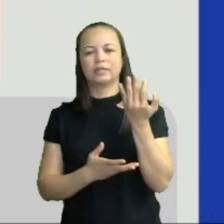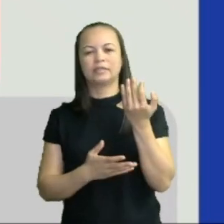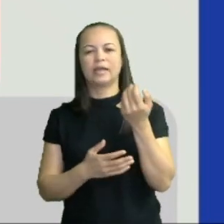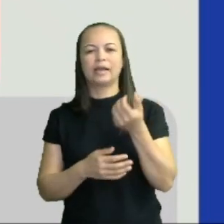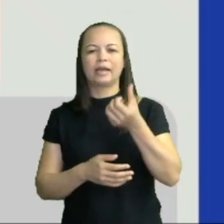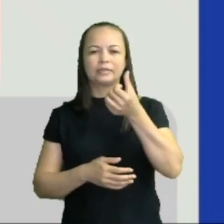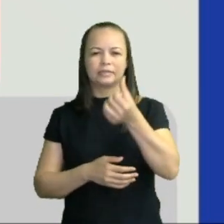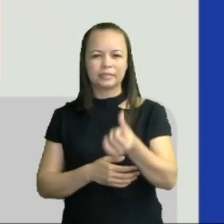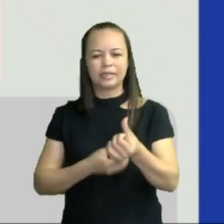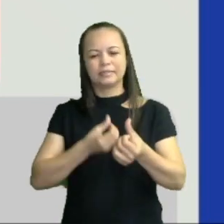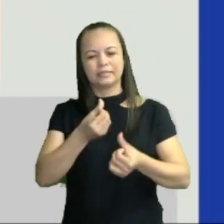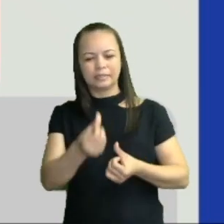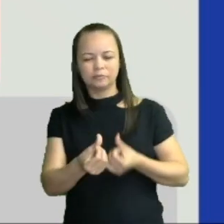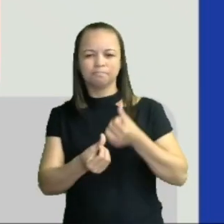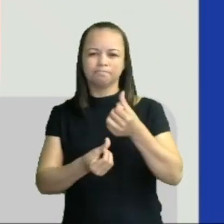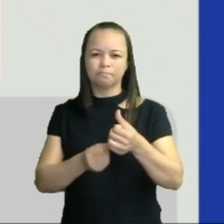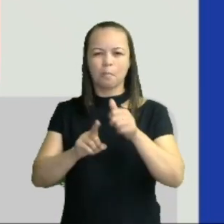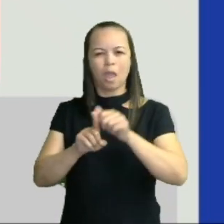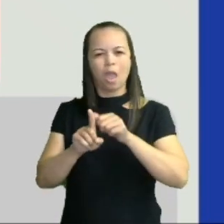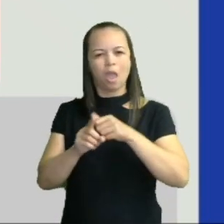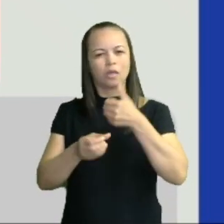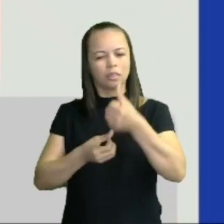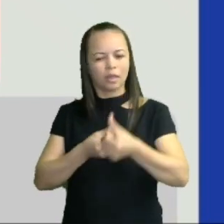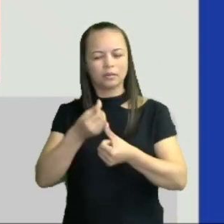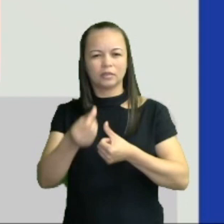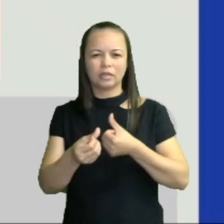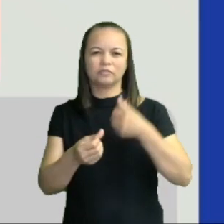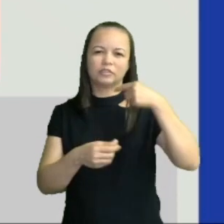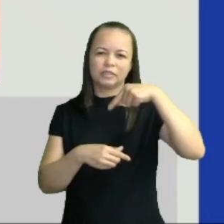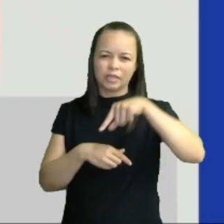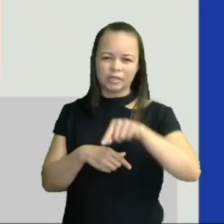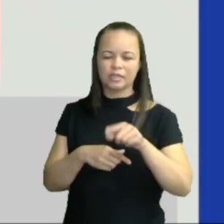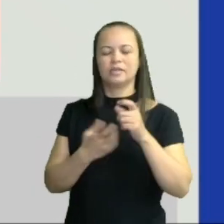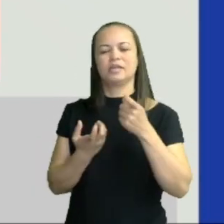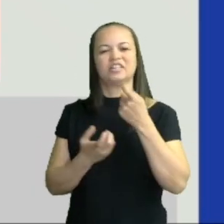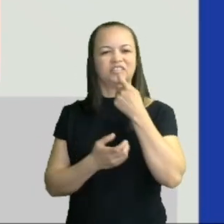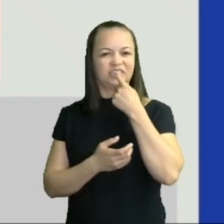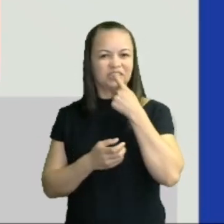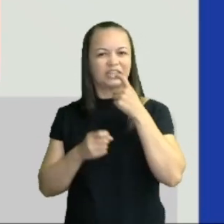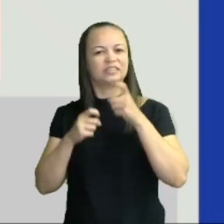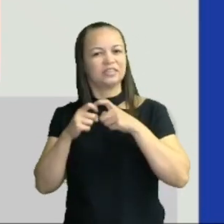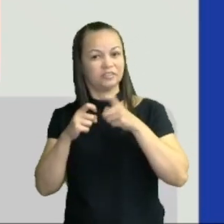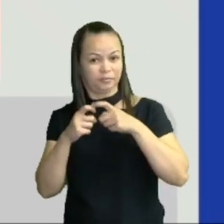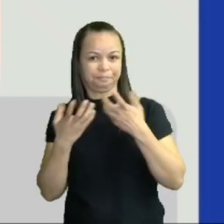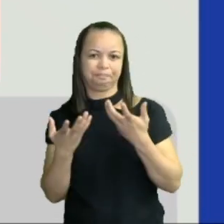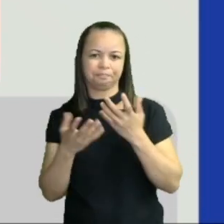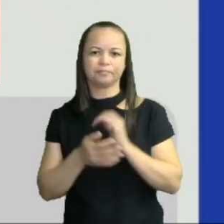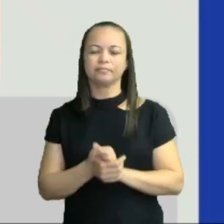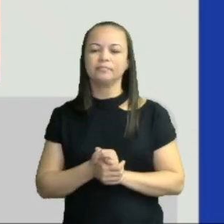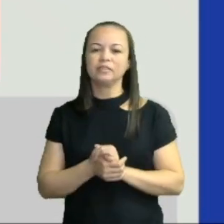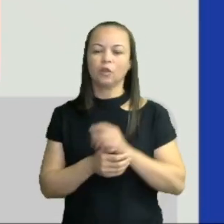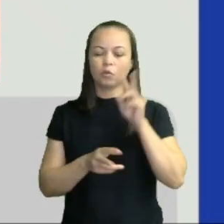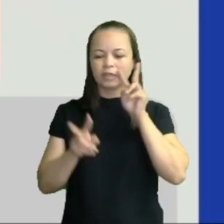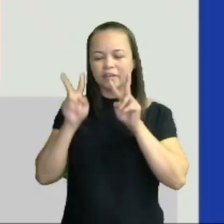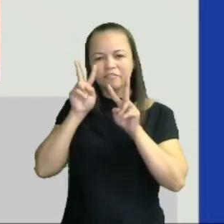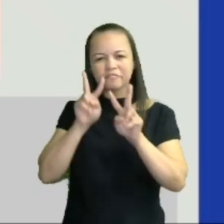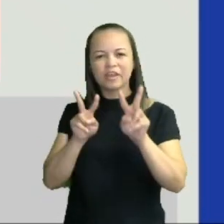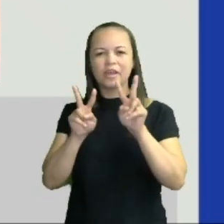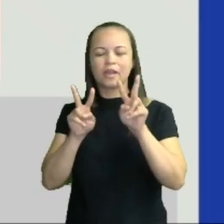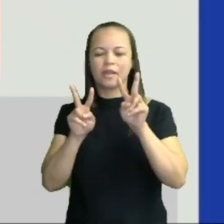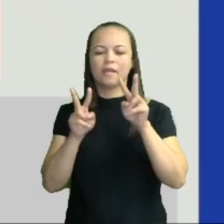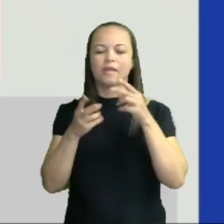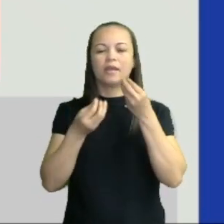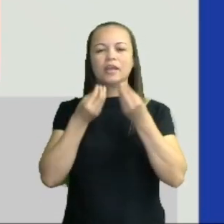6 meses, no mínimo, você ir a um dentista, porque ele consegue ver, enxergar e ele